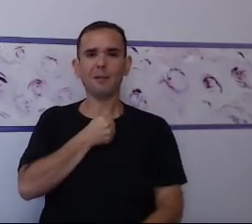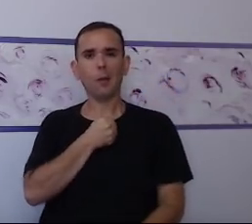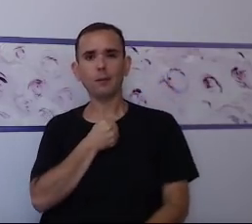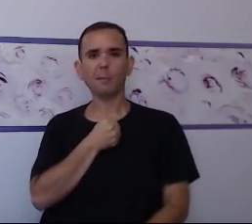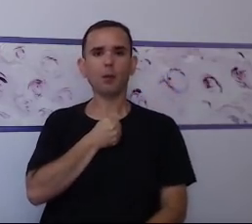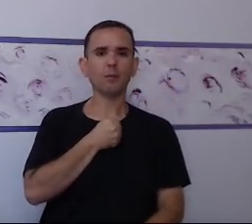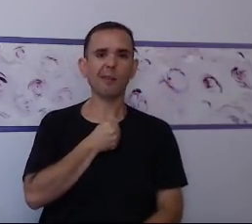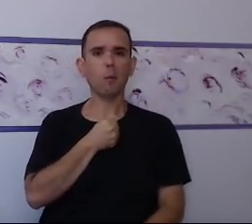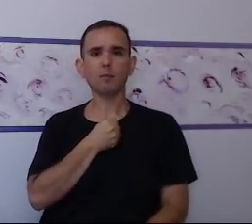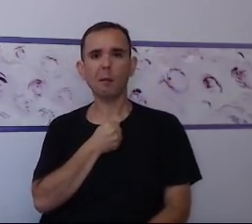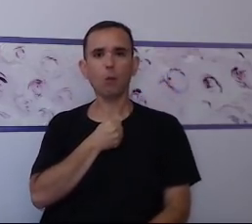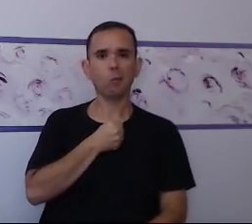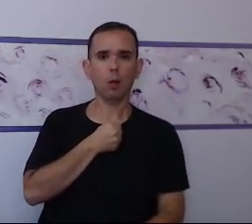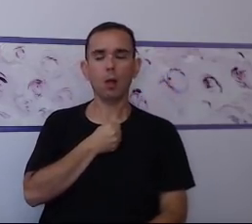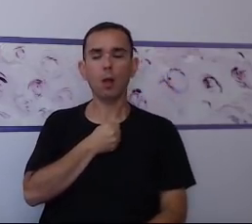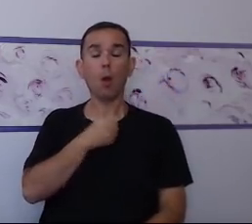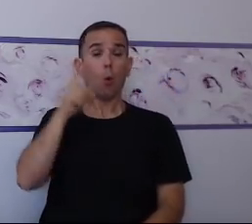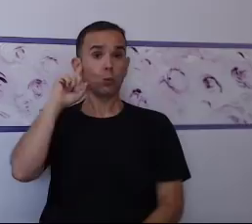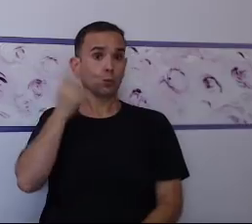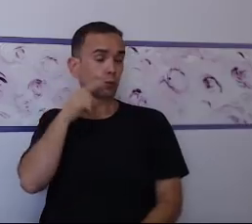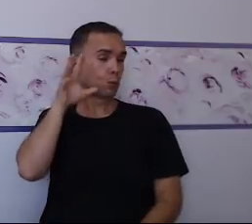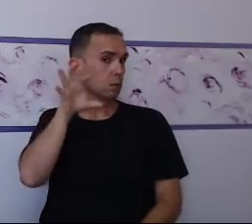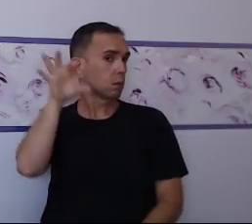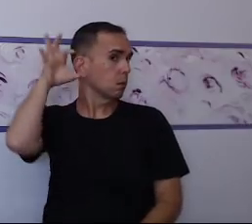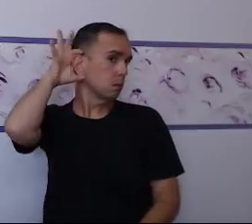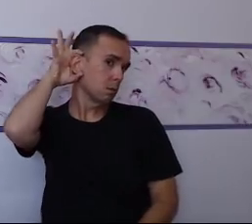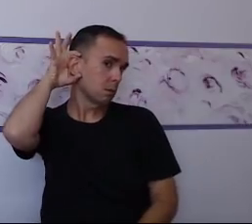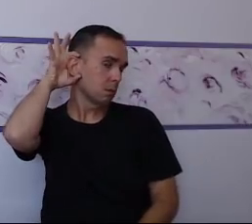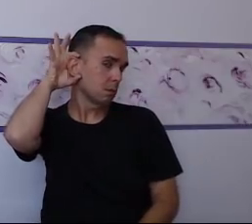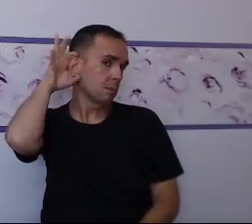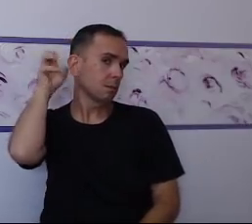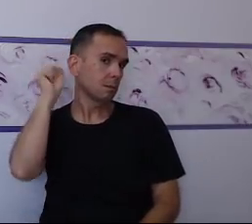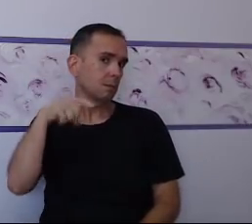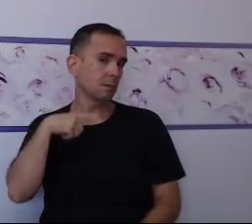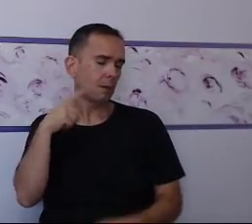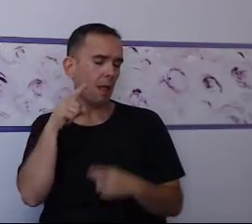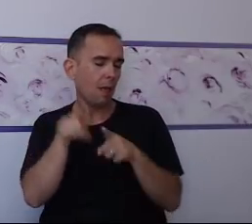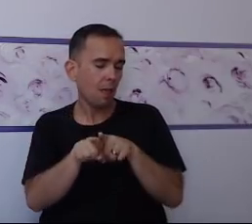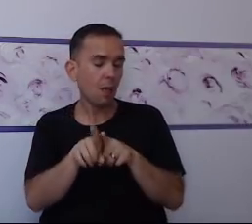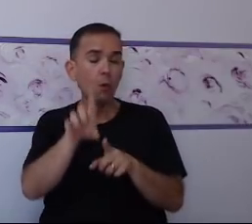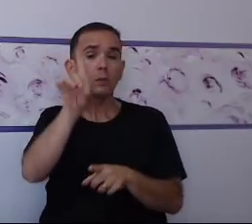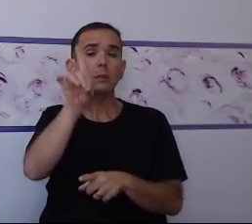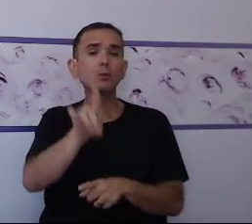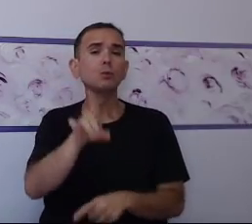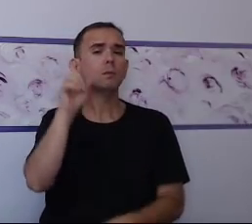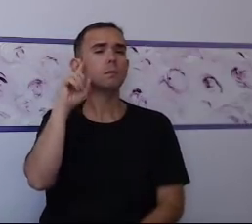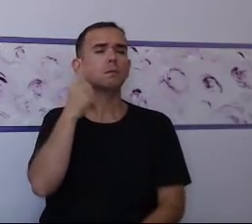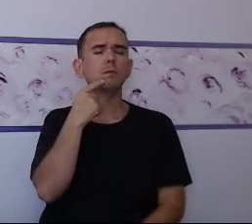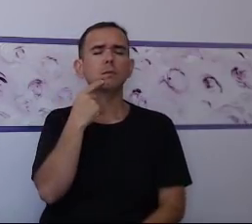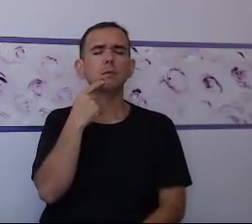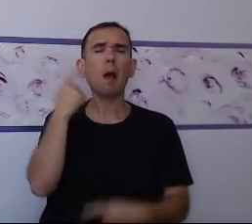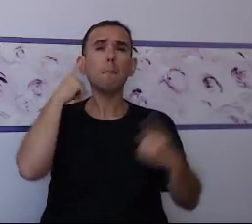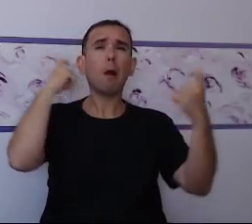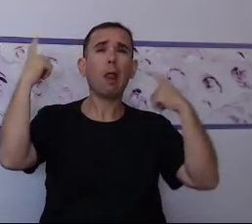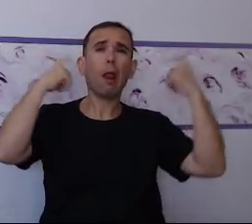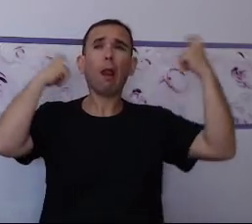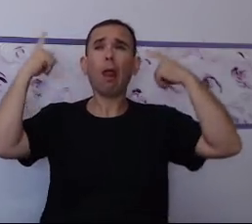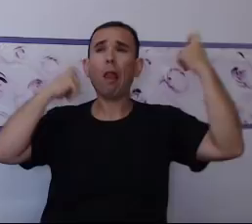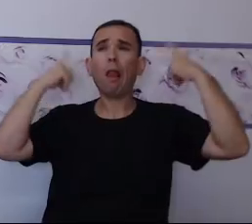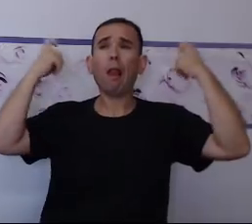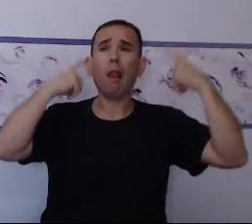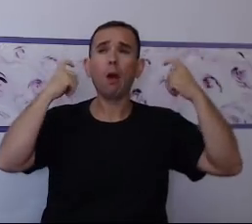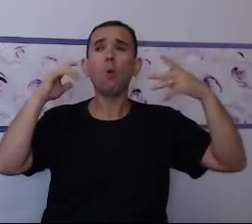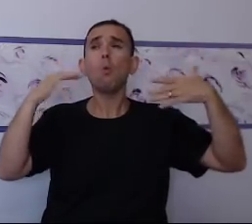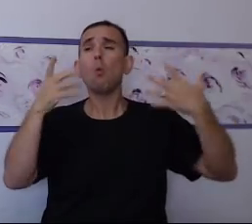aluno que tem um déficit auditivo, ele não consegue, dentro de todo aquele barulho da sala, identificar